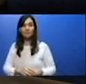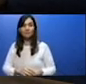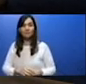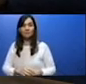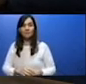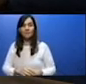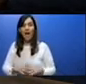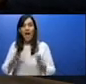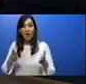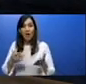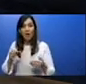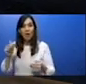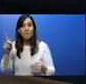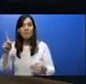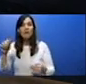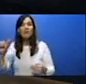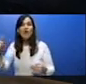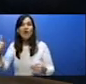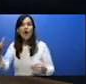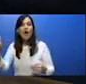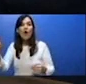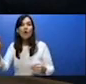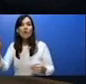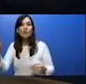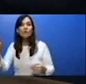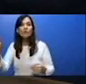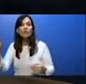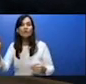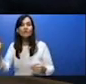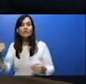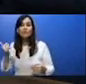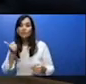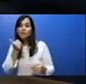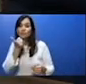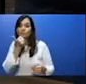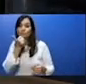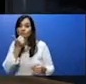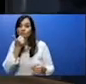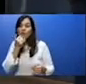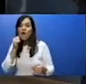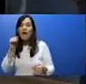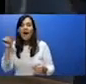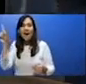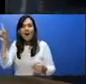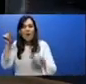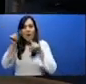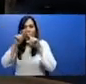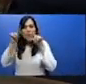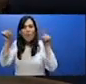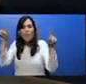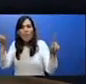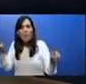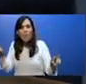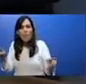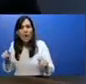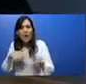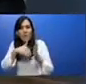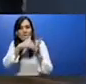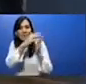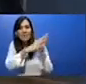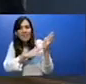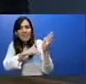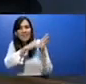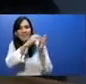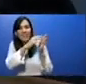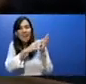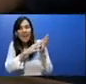Vamos na página 11. Aqui na página 10, crianças, desculpa, tem um quadro, tá? Que foi pintado por ele, A